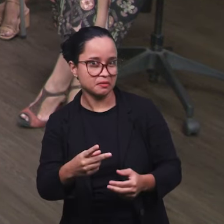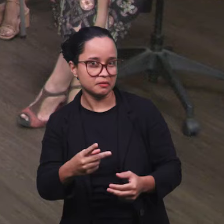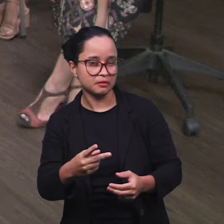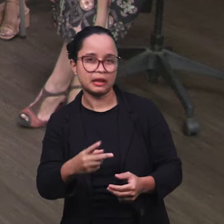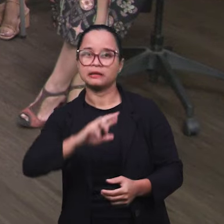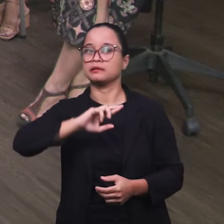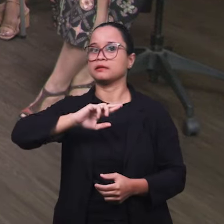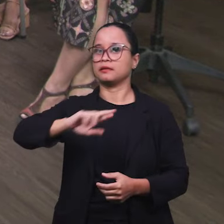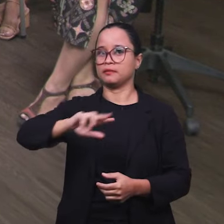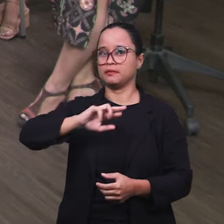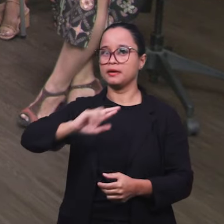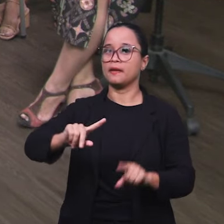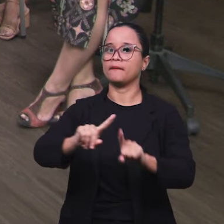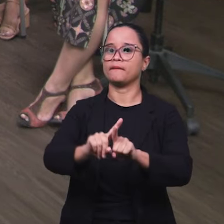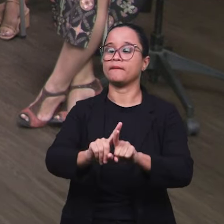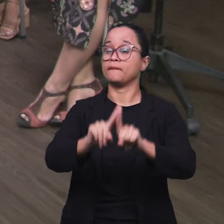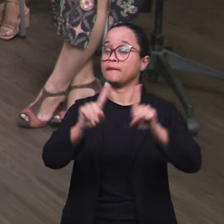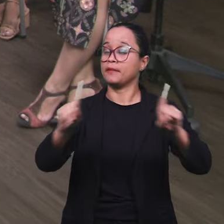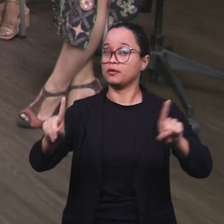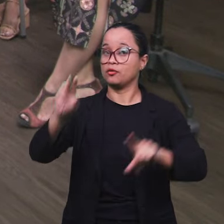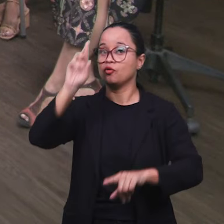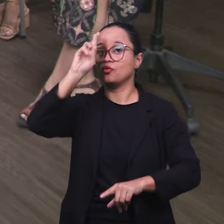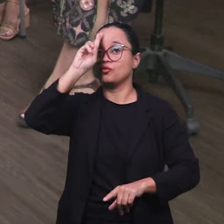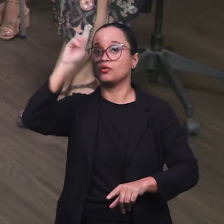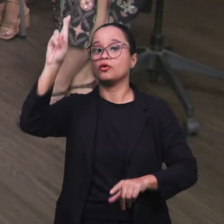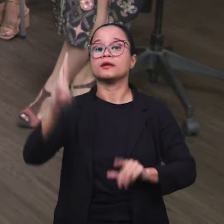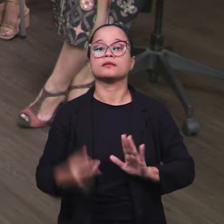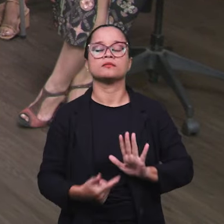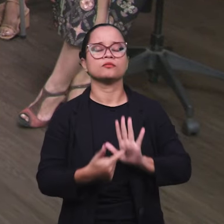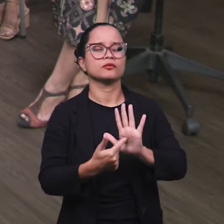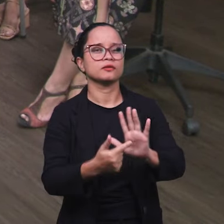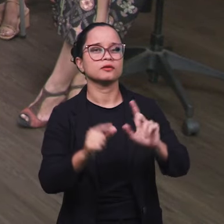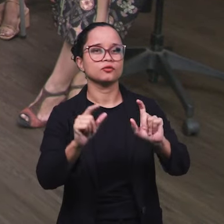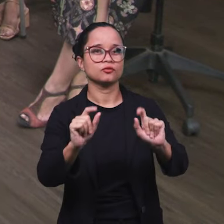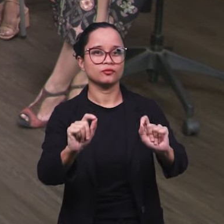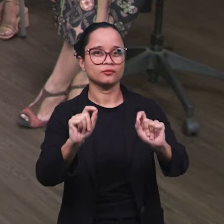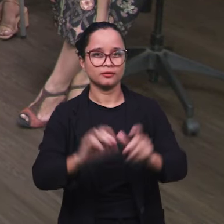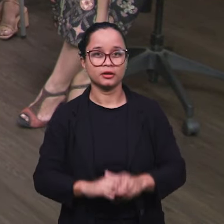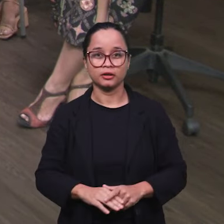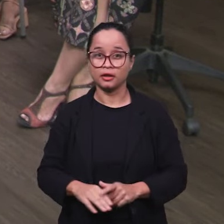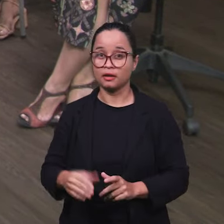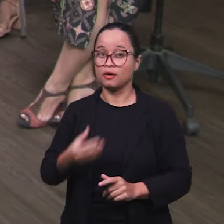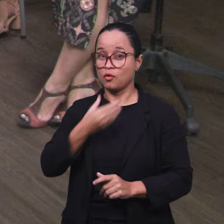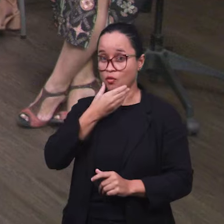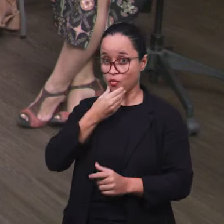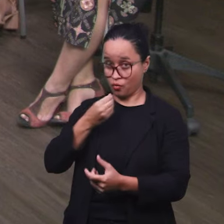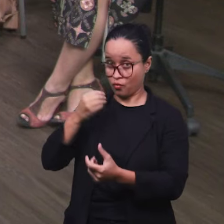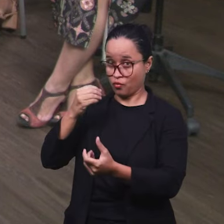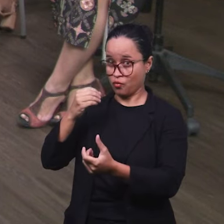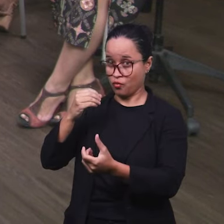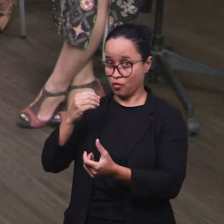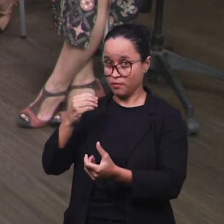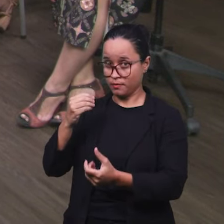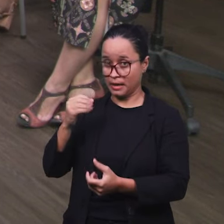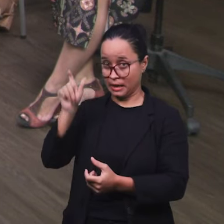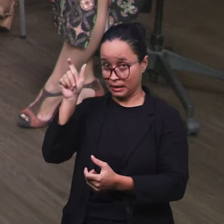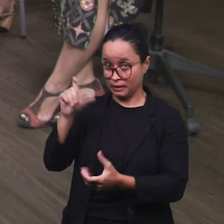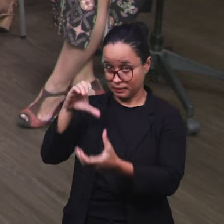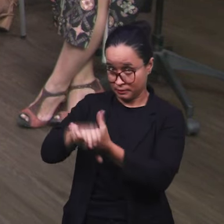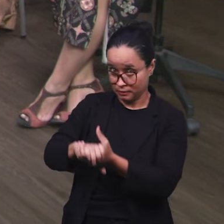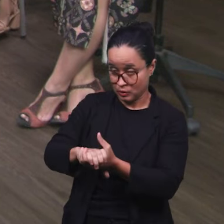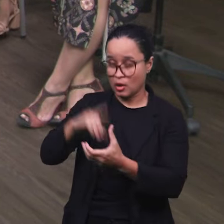é? Mas o que o Senhor está dizendo é que ele, como cabeça da família, ele tem